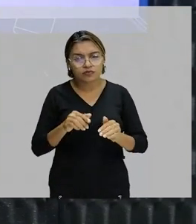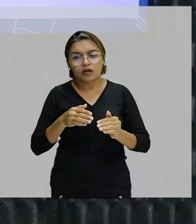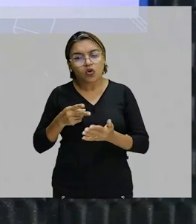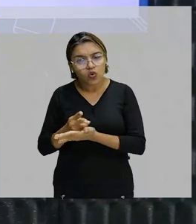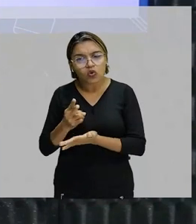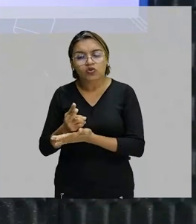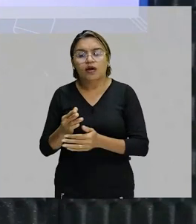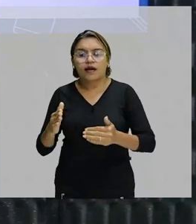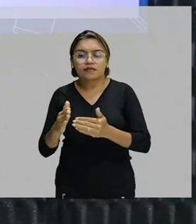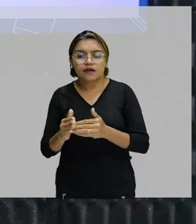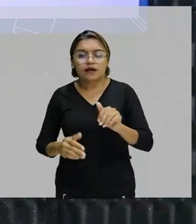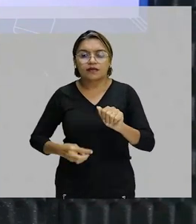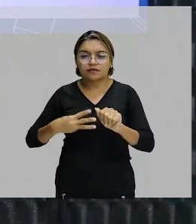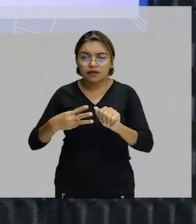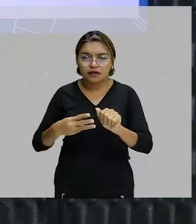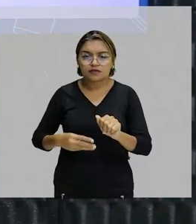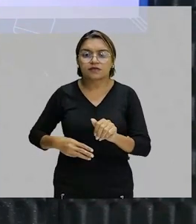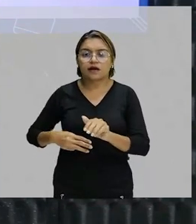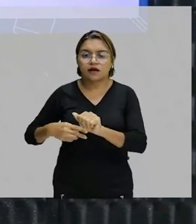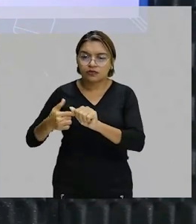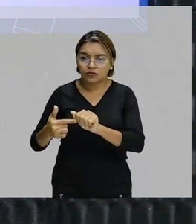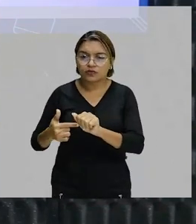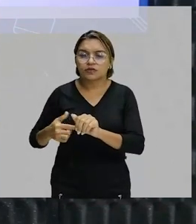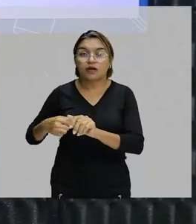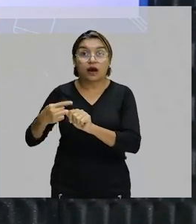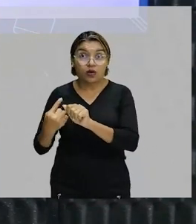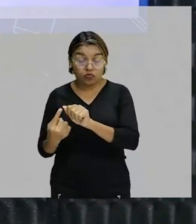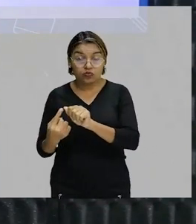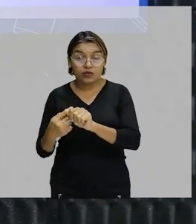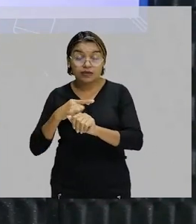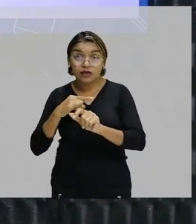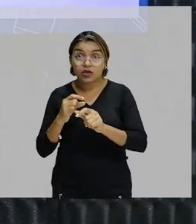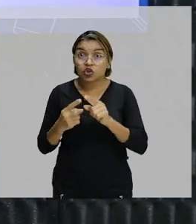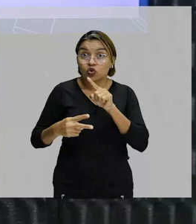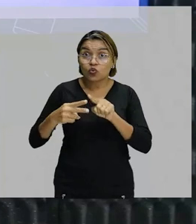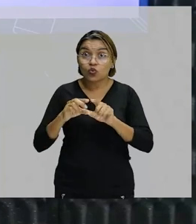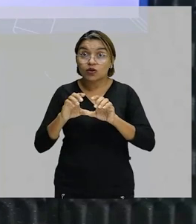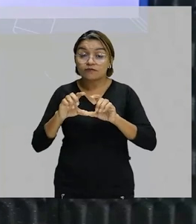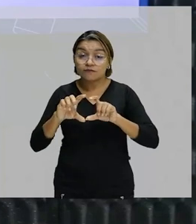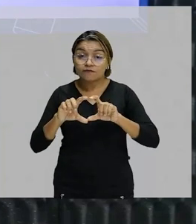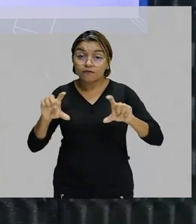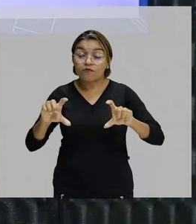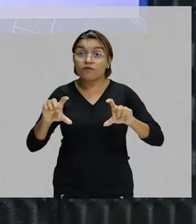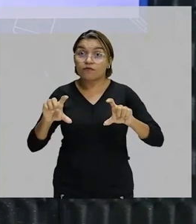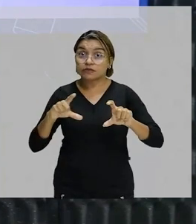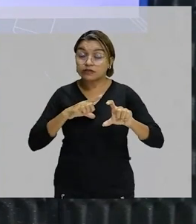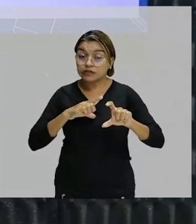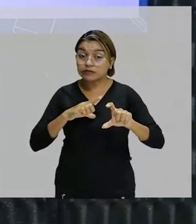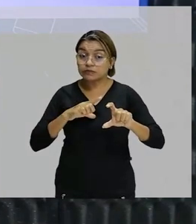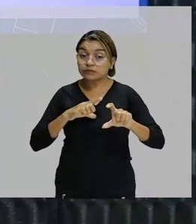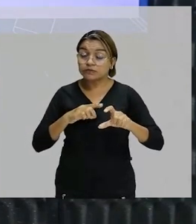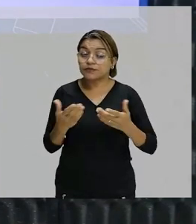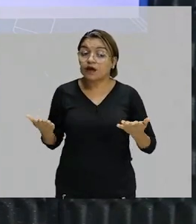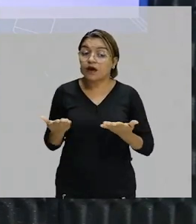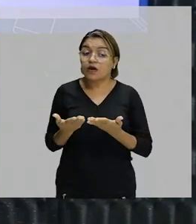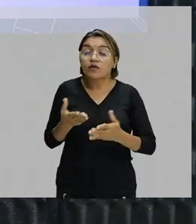até o A3 o A2 e o A1 perceba que eu tenho duas formas de escrever essa soma de termos e agora agora eu